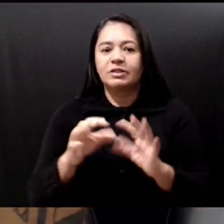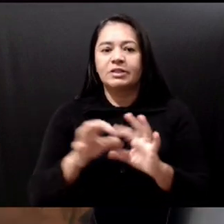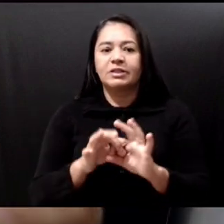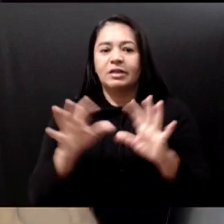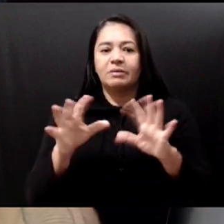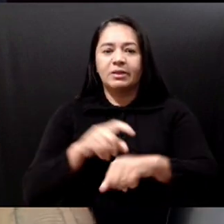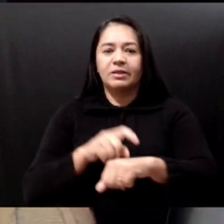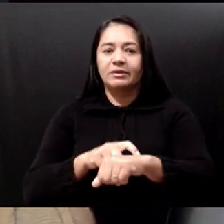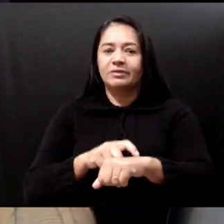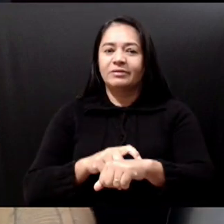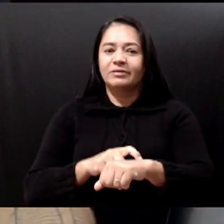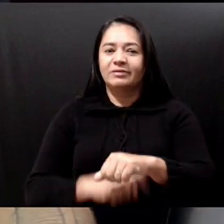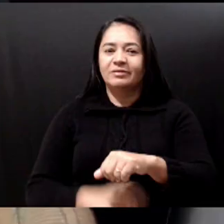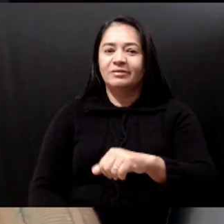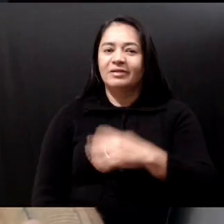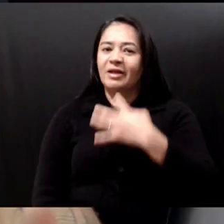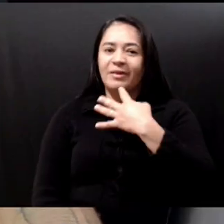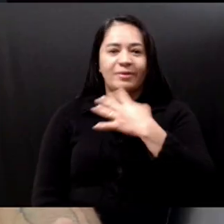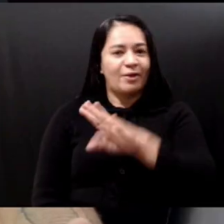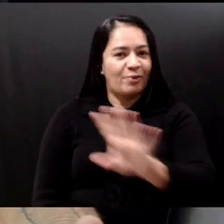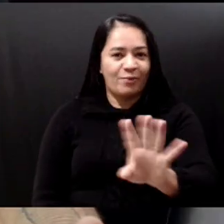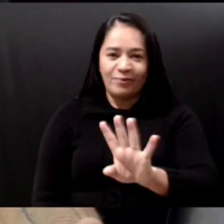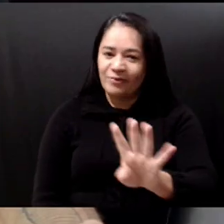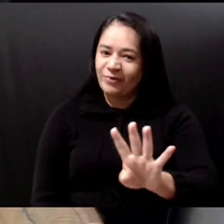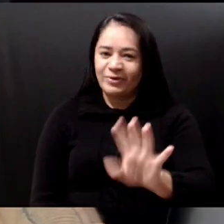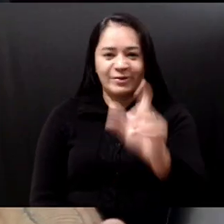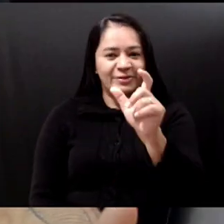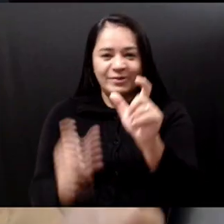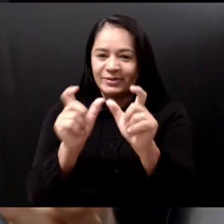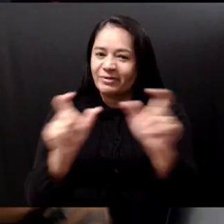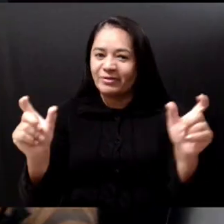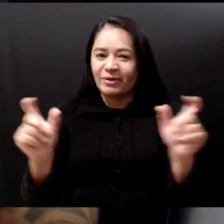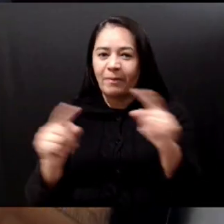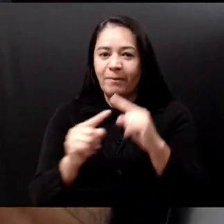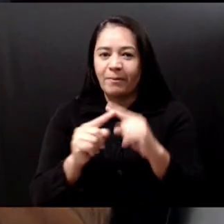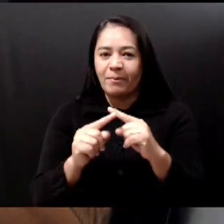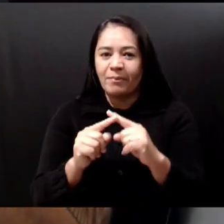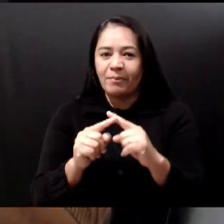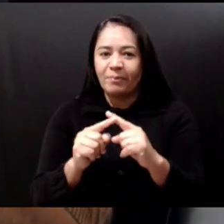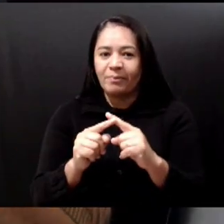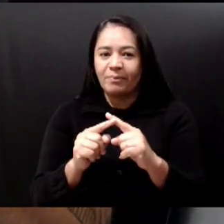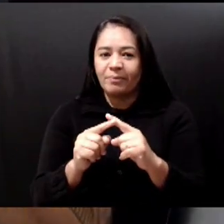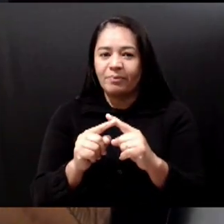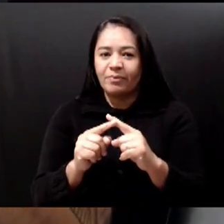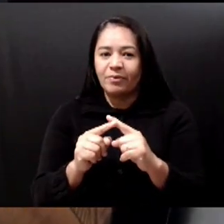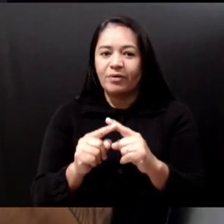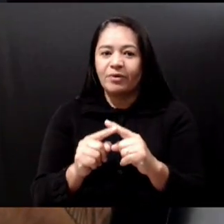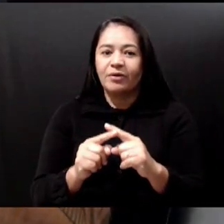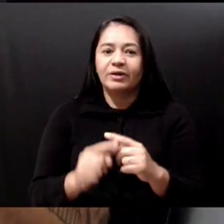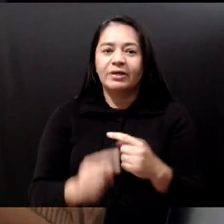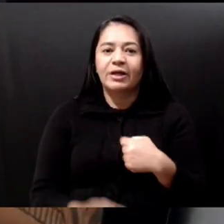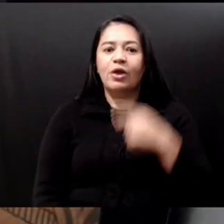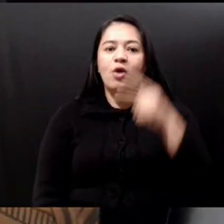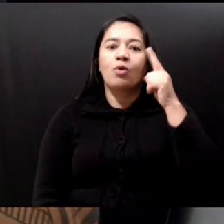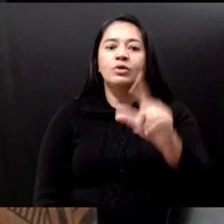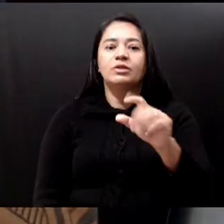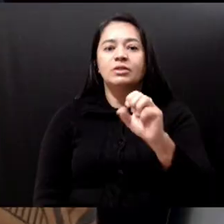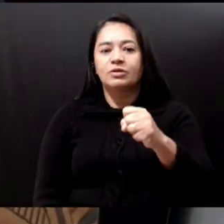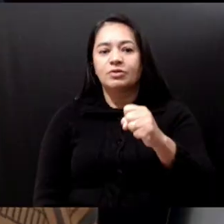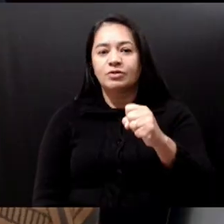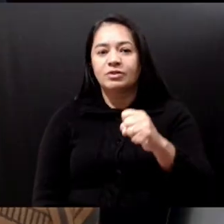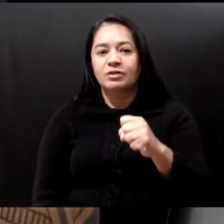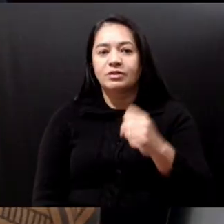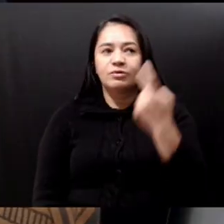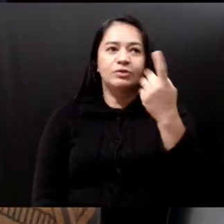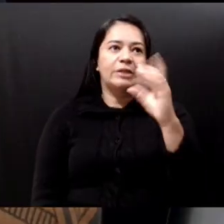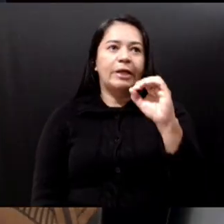bem sincero, porque se é uma coisa que eu não tenho é tempo. sim. Eu consigo sim pegar ali meus 10 dias do ano e escolher a data que eu vou